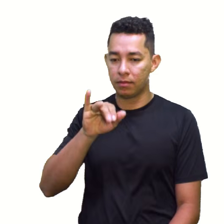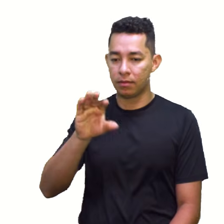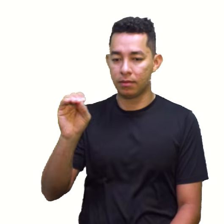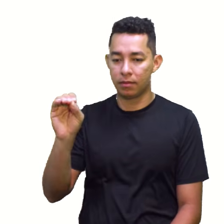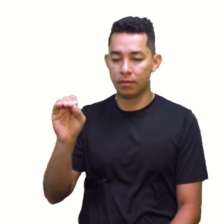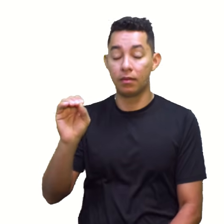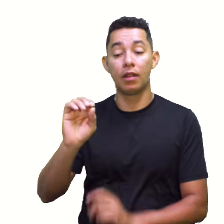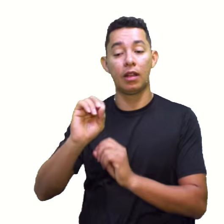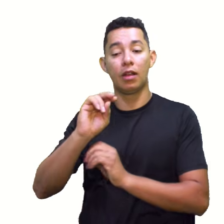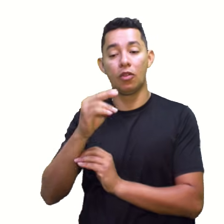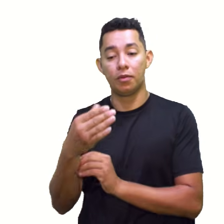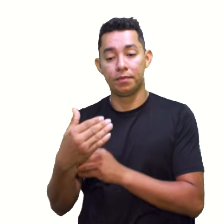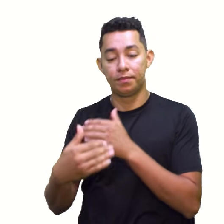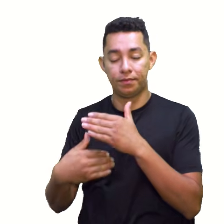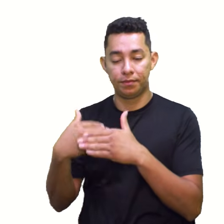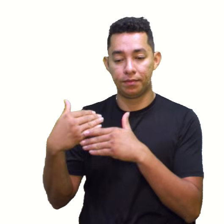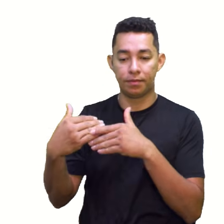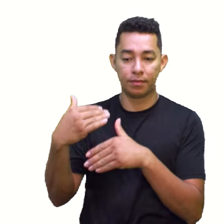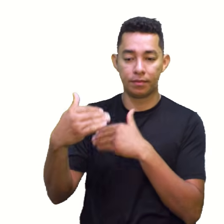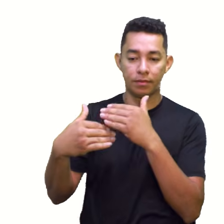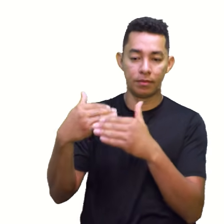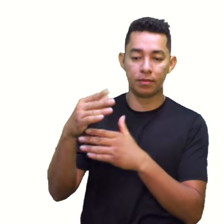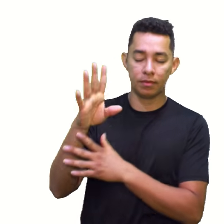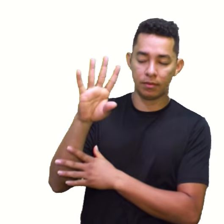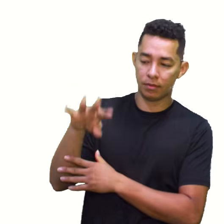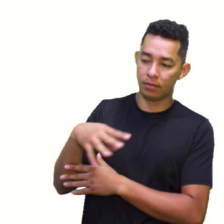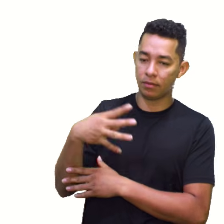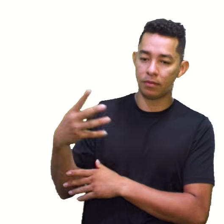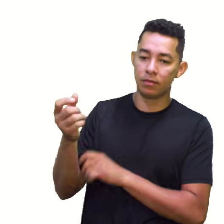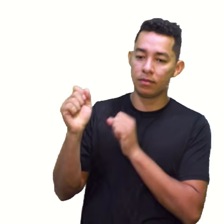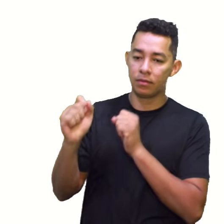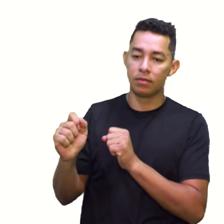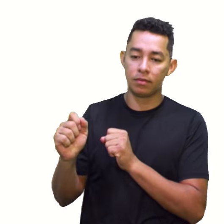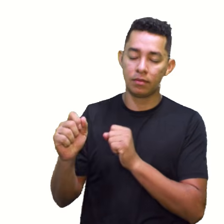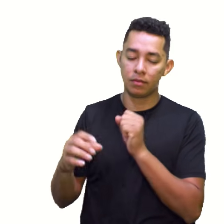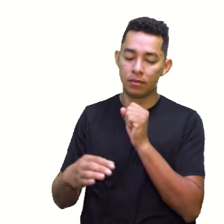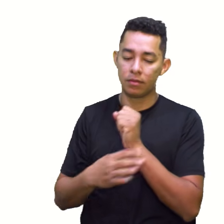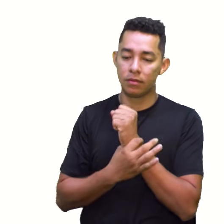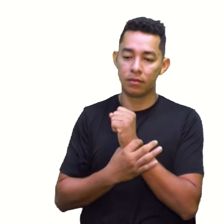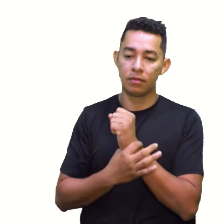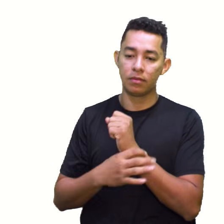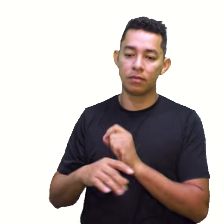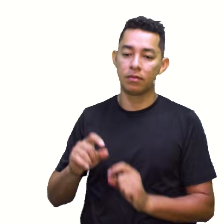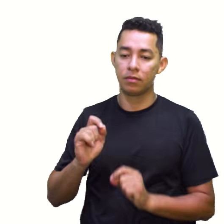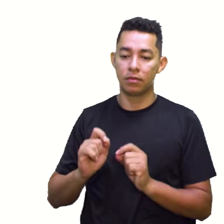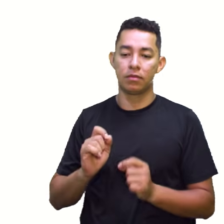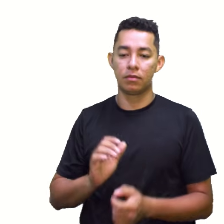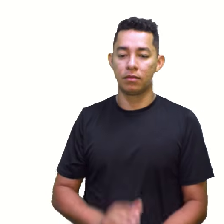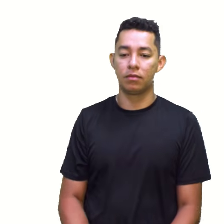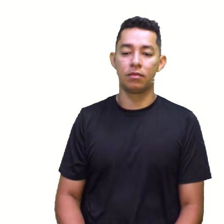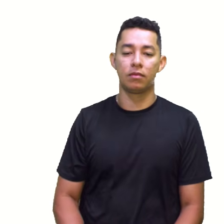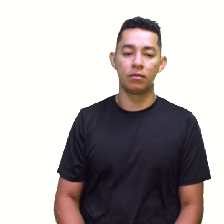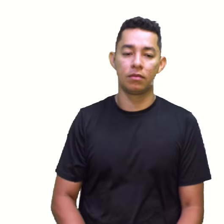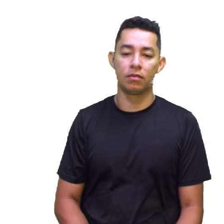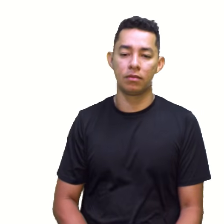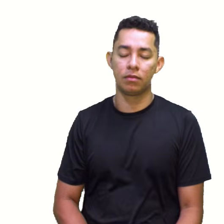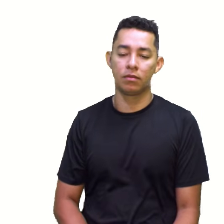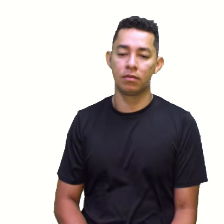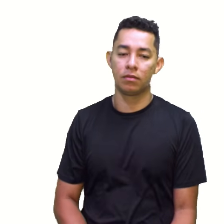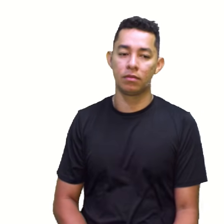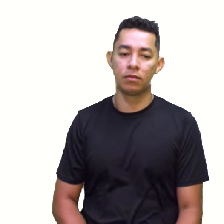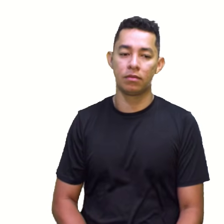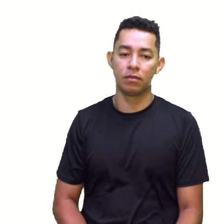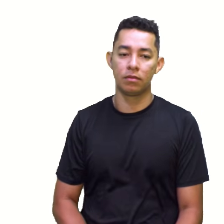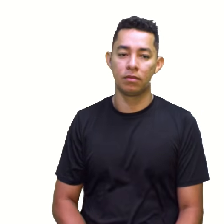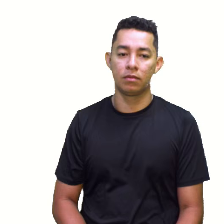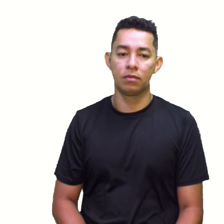gráfico, pode-se garantir que nós vamos fazer determinando o centro e raio. Então, vou